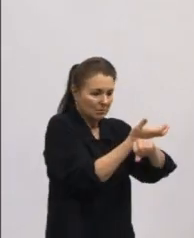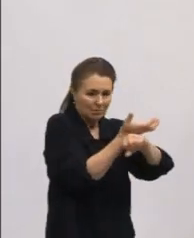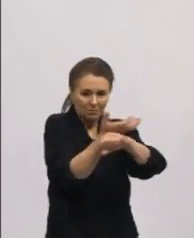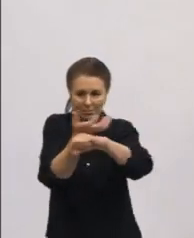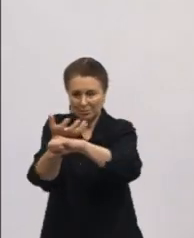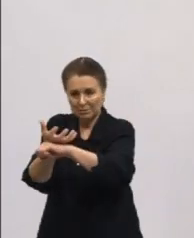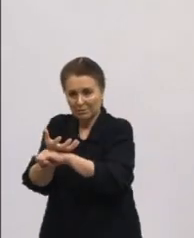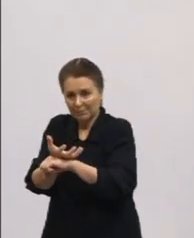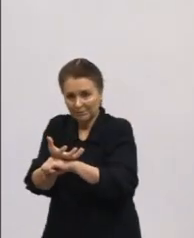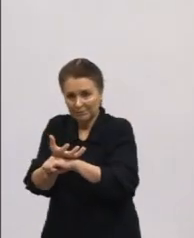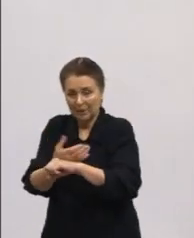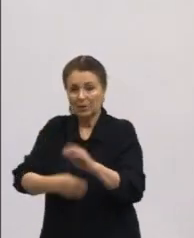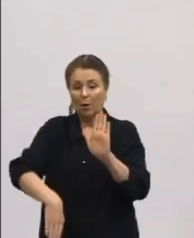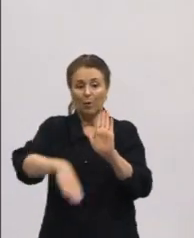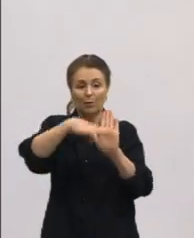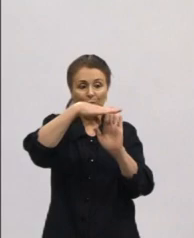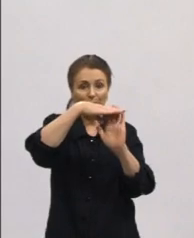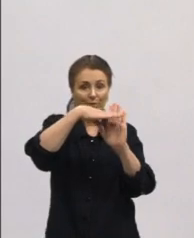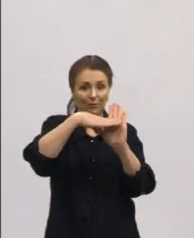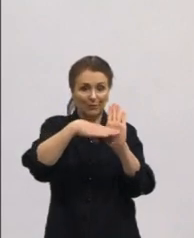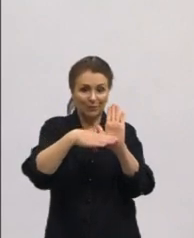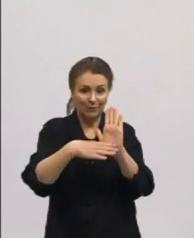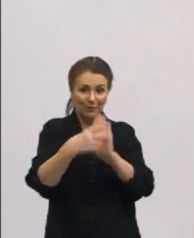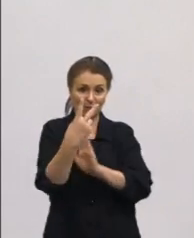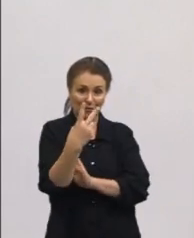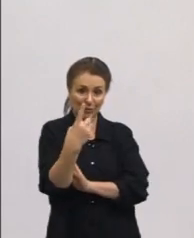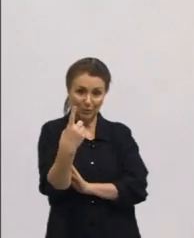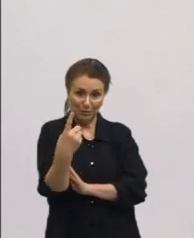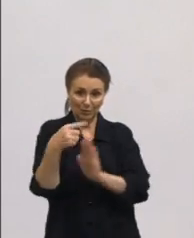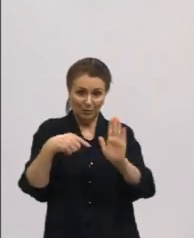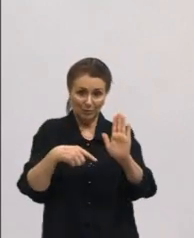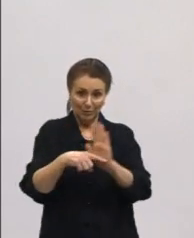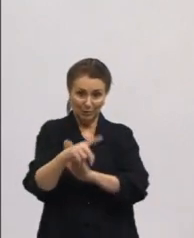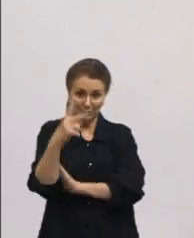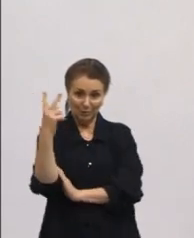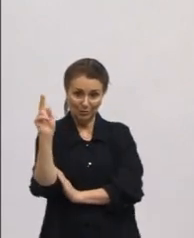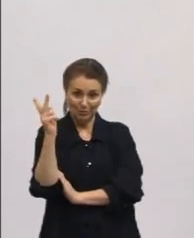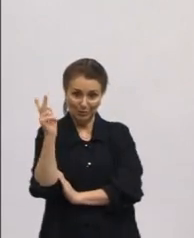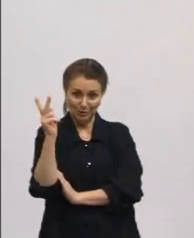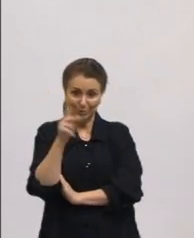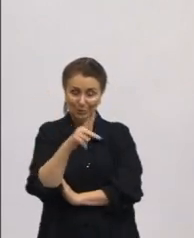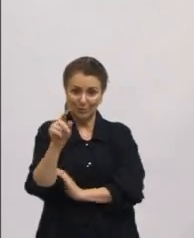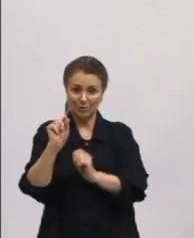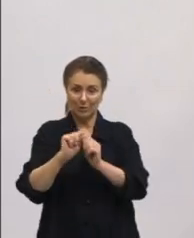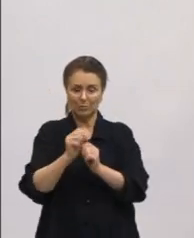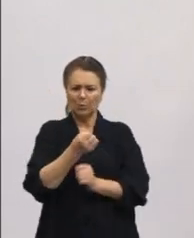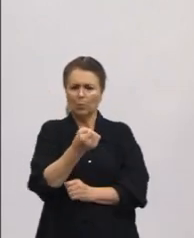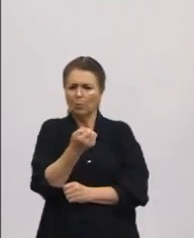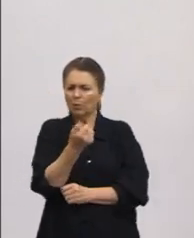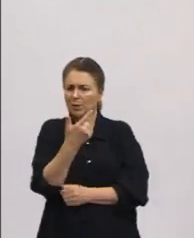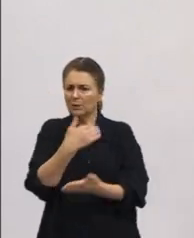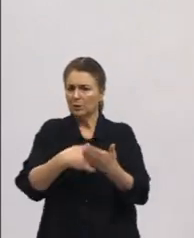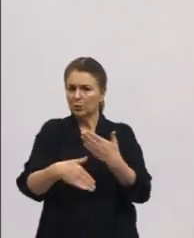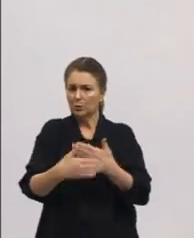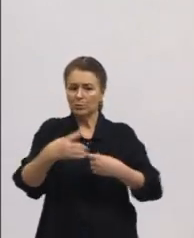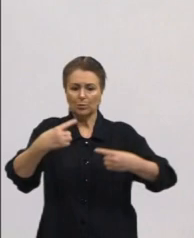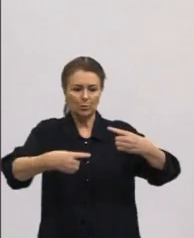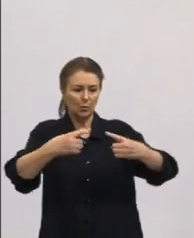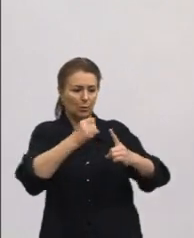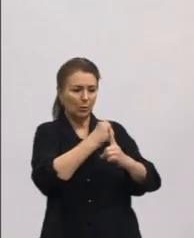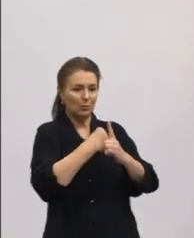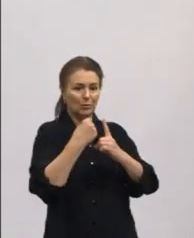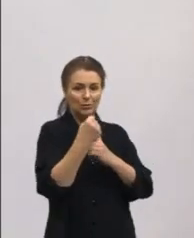eu listei 21 questões de história mas elas não são só de História Quase todas elas dialogam com a sociologia